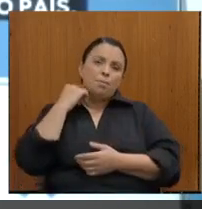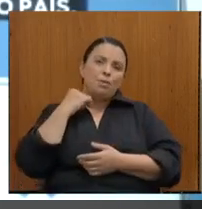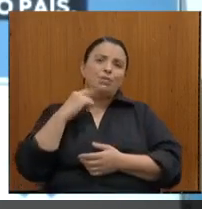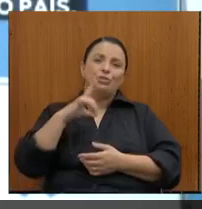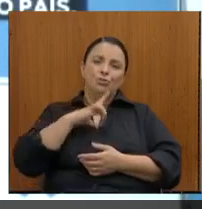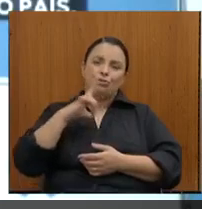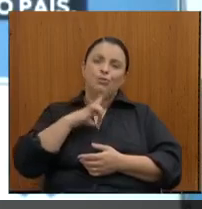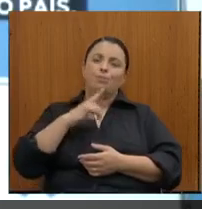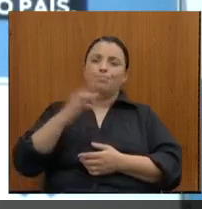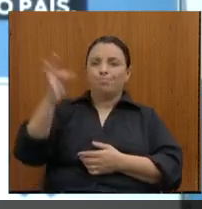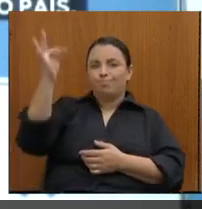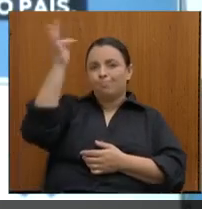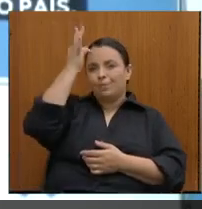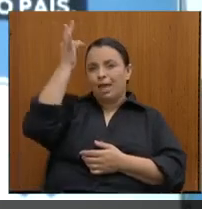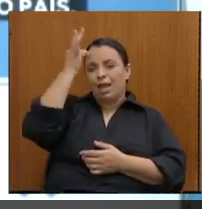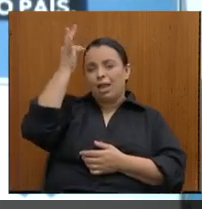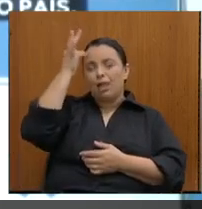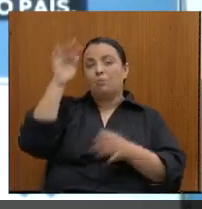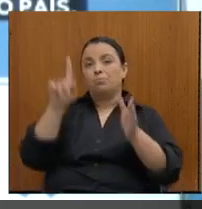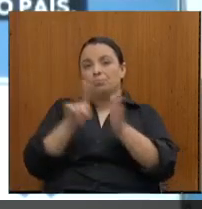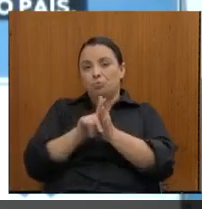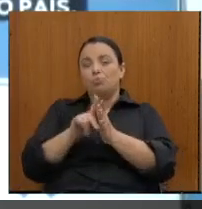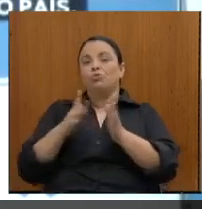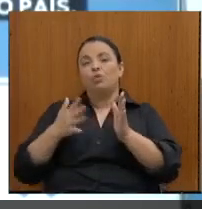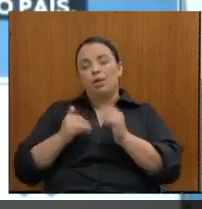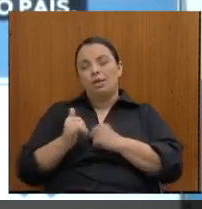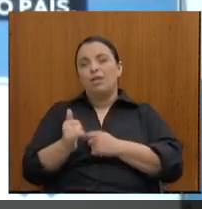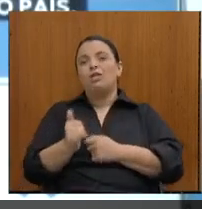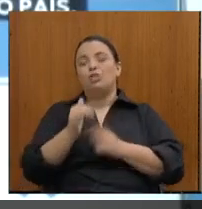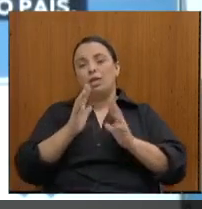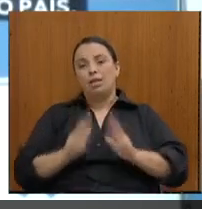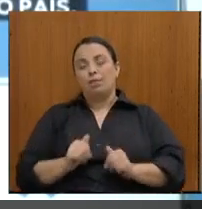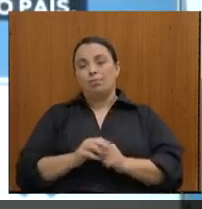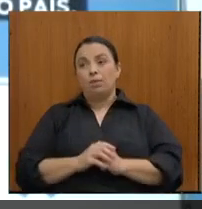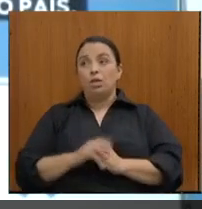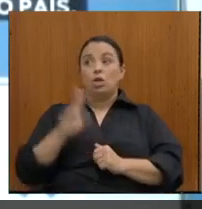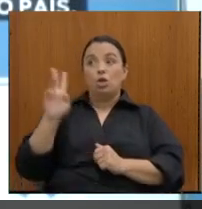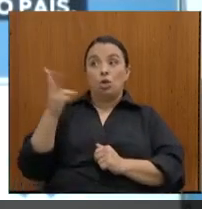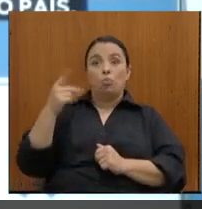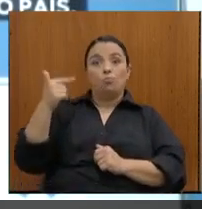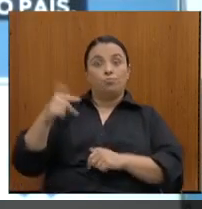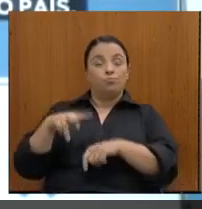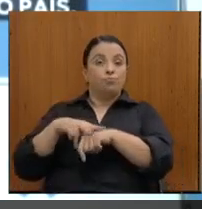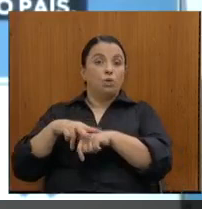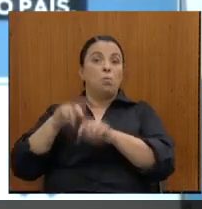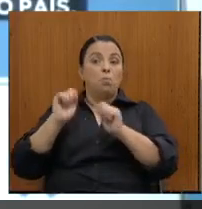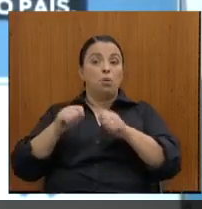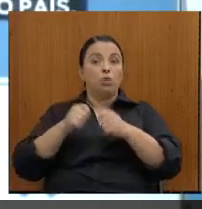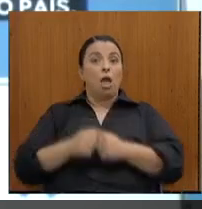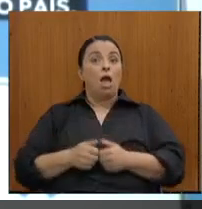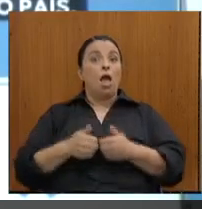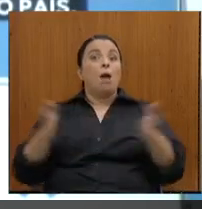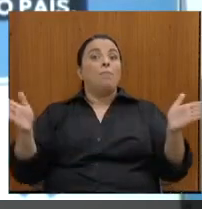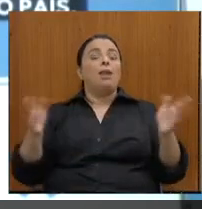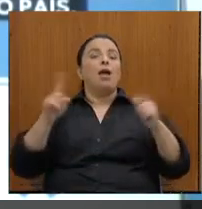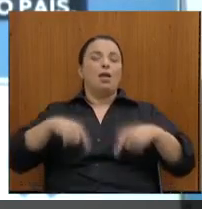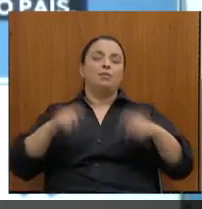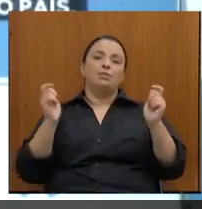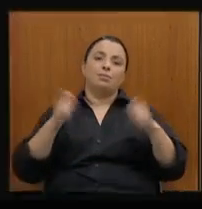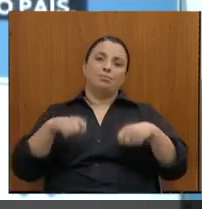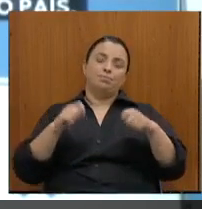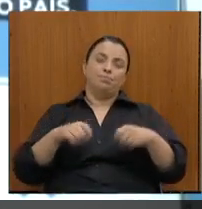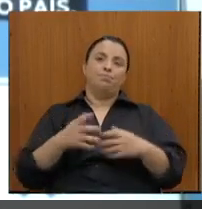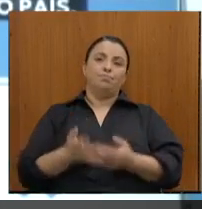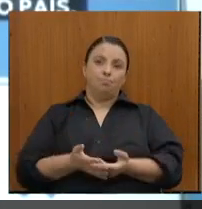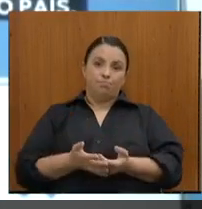áreas são muito o hidrogênio Verde pode ampliar e essa capacidade boa parte da energia ela tem